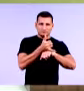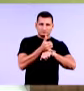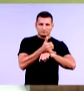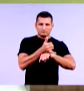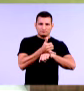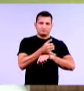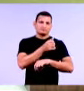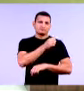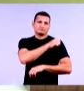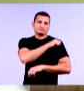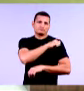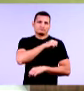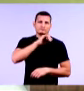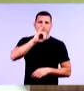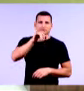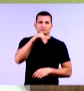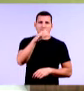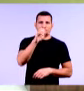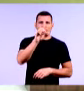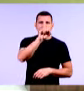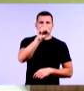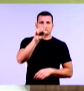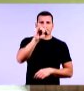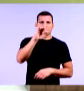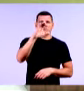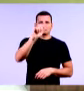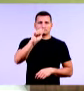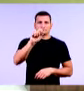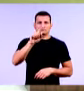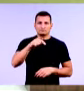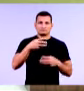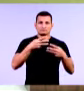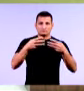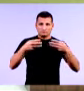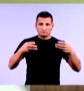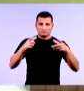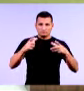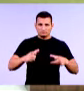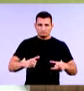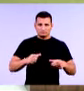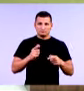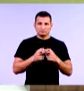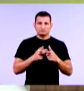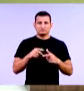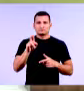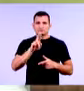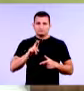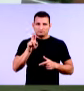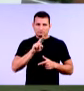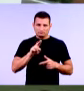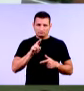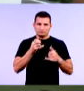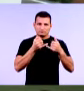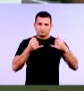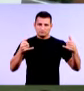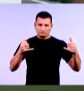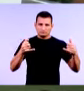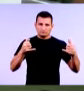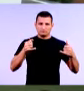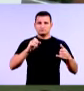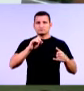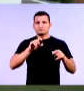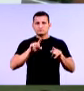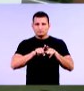a Jéssica respondeu que são as redes locais, pois utilizam cabos de conexão sem fio para comunicação. Está correta a comunicação?